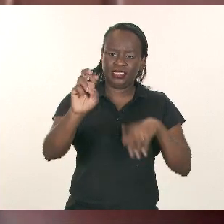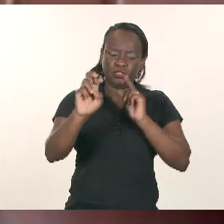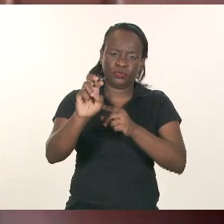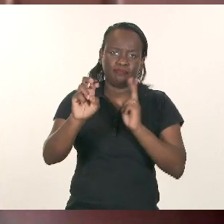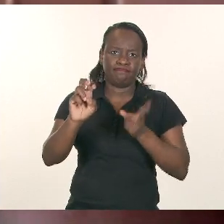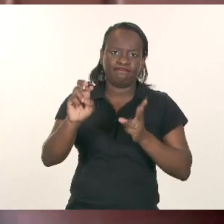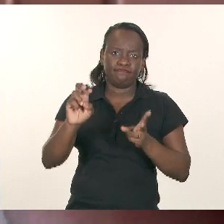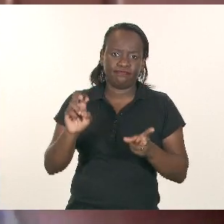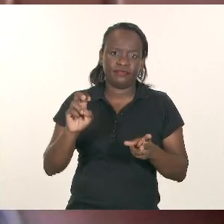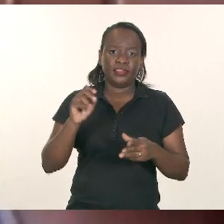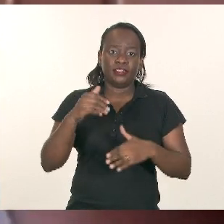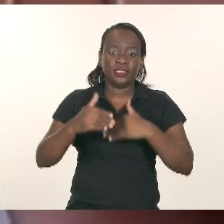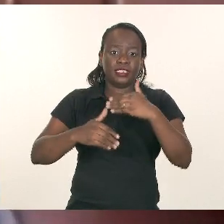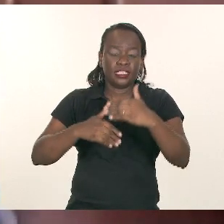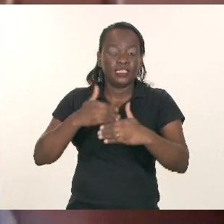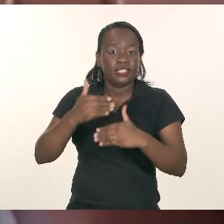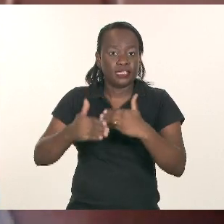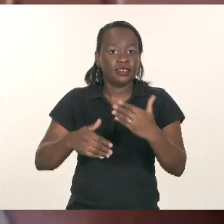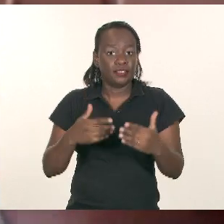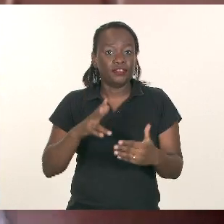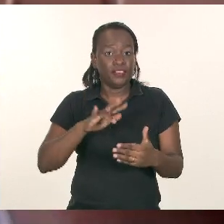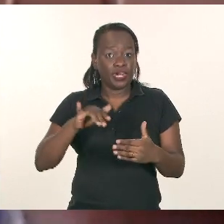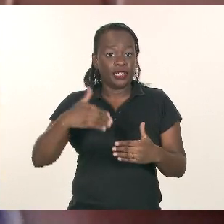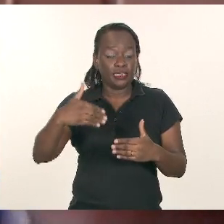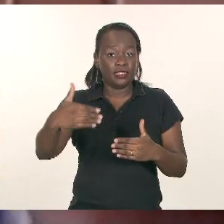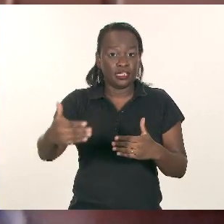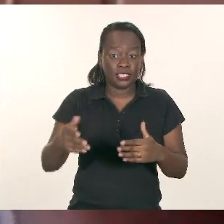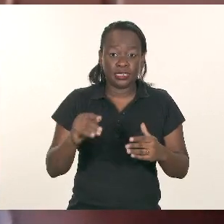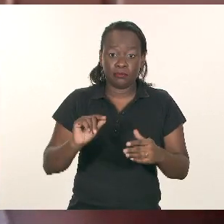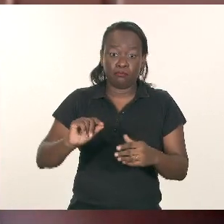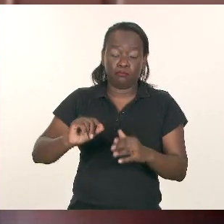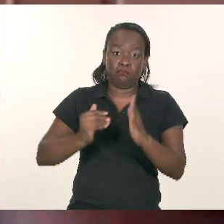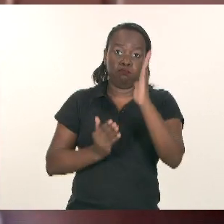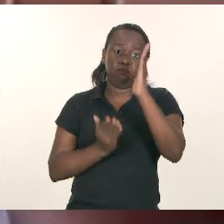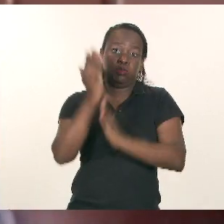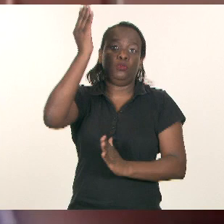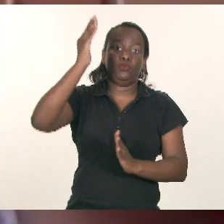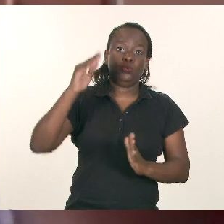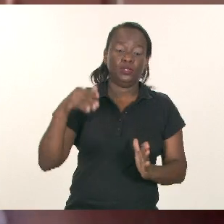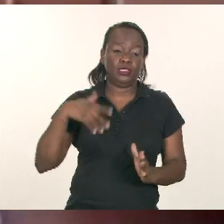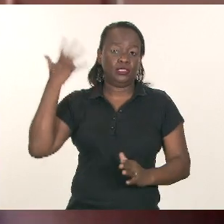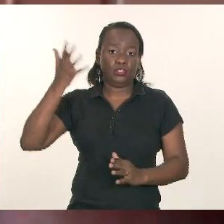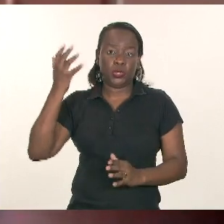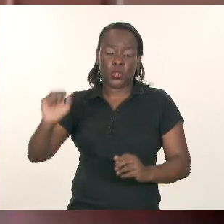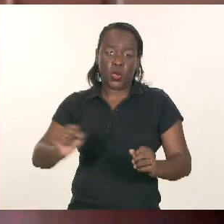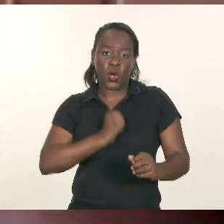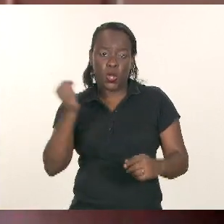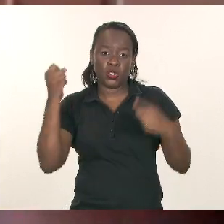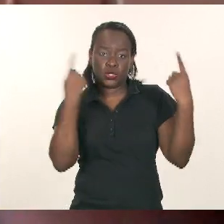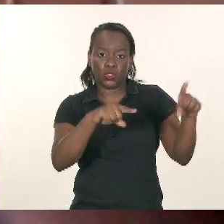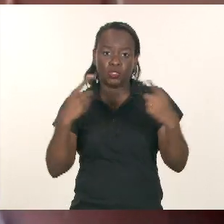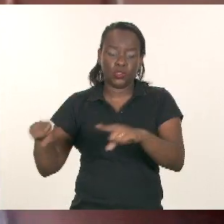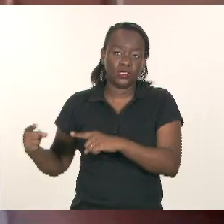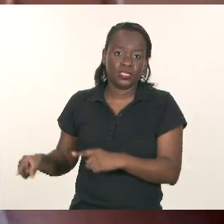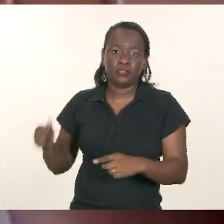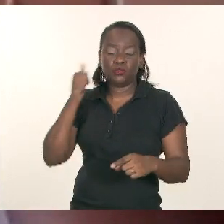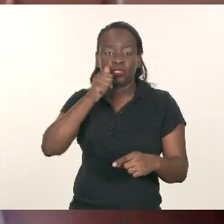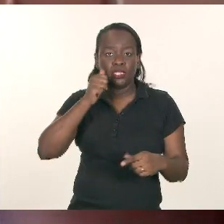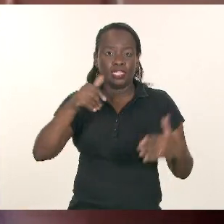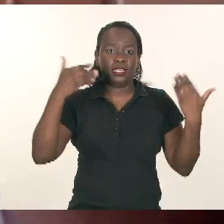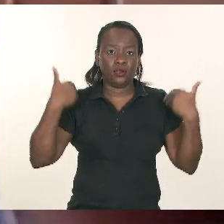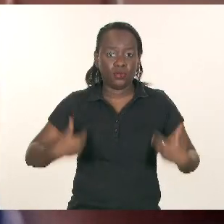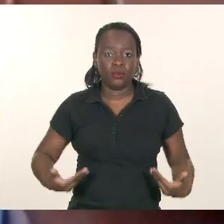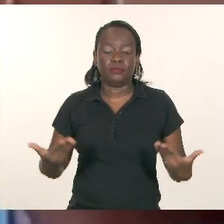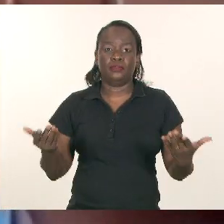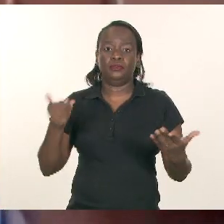posição, caminhando a passos largos com esse aumento do discurso do ódio contra os corpos das